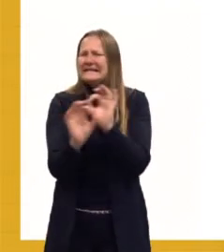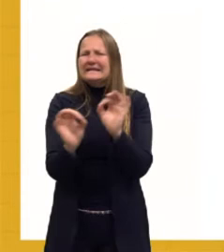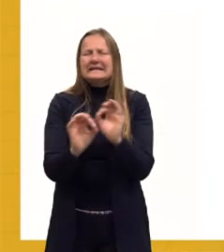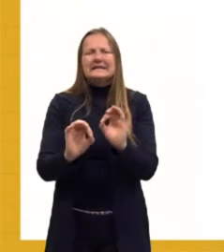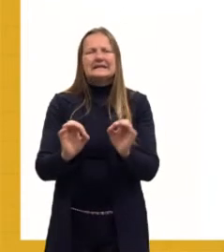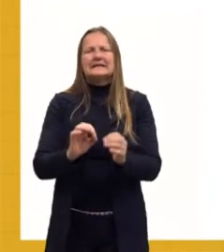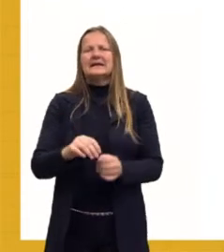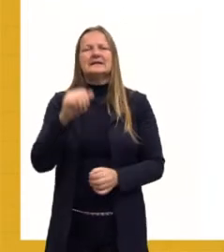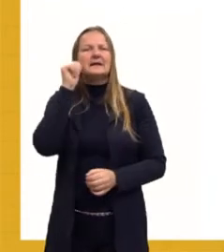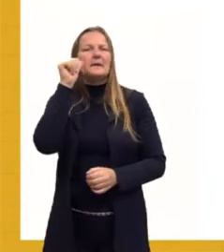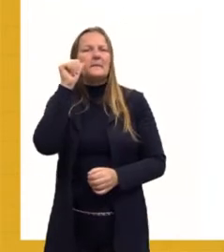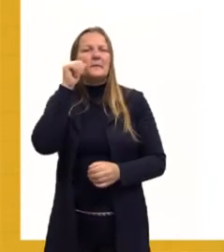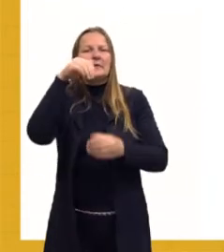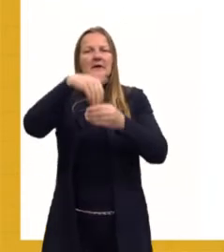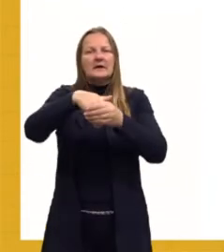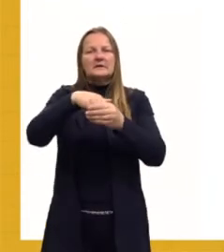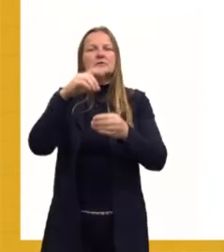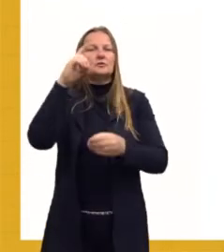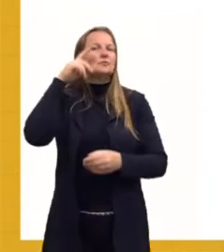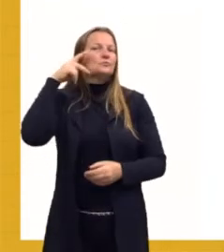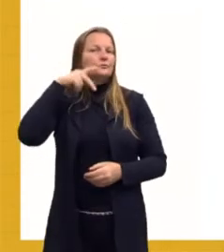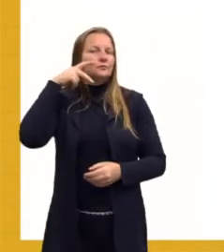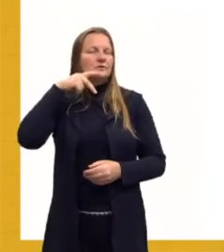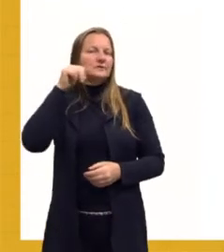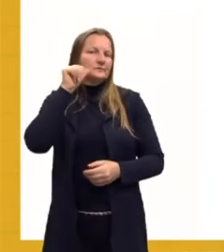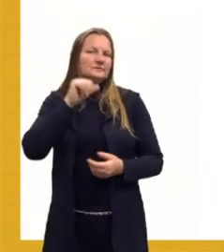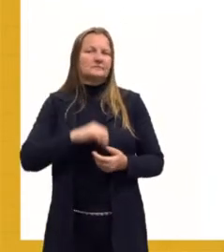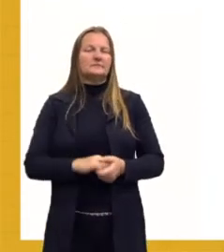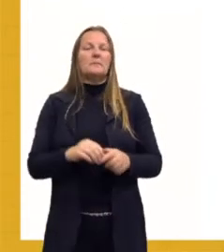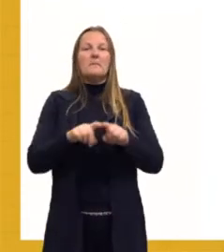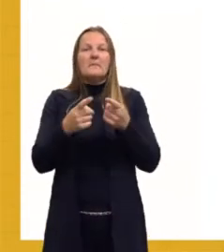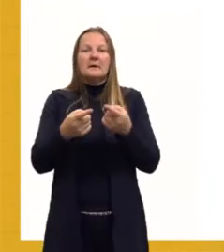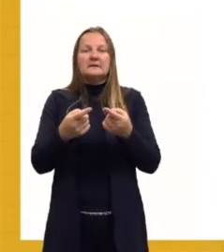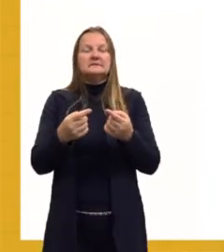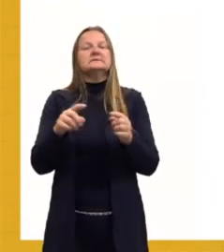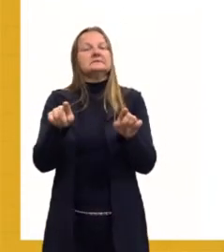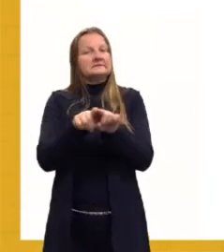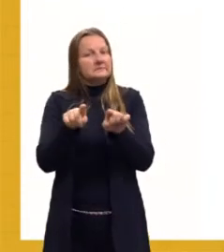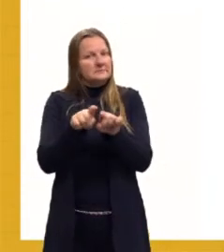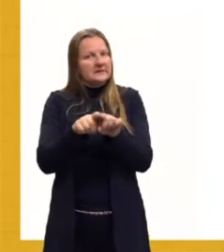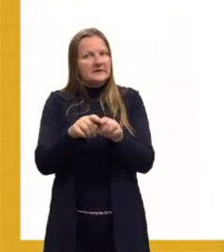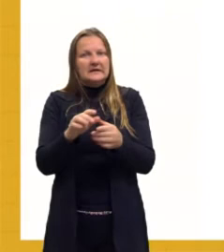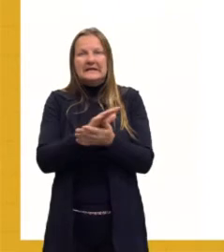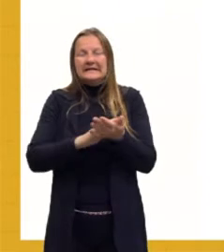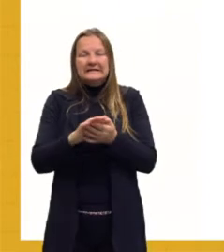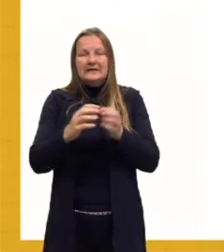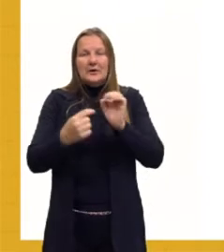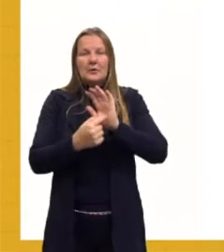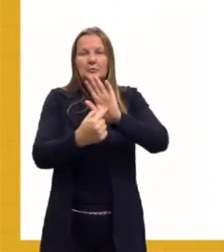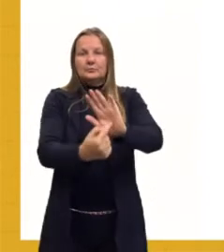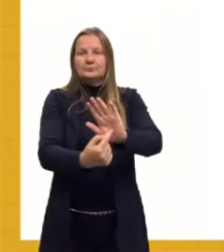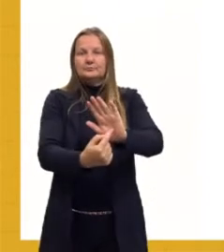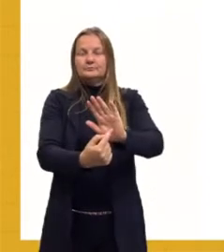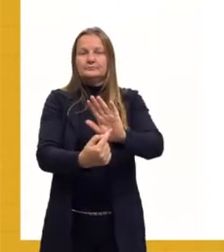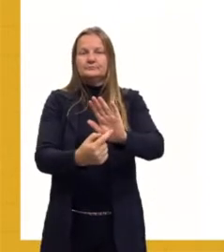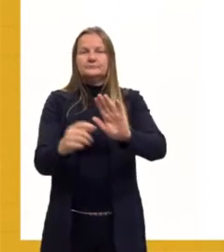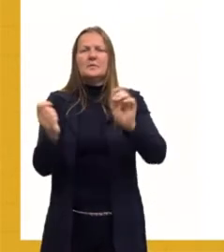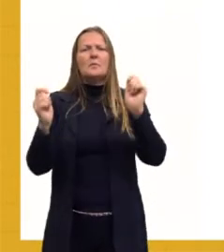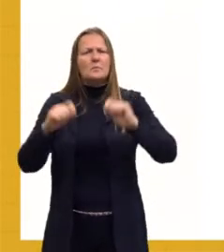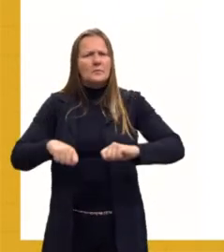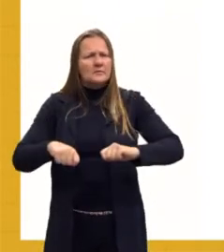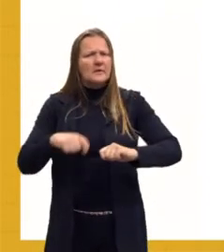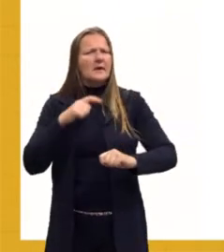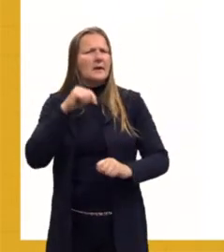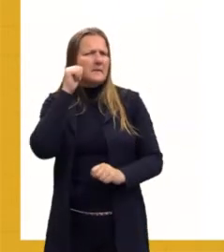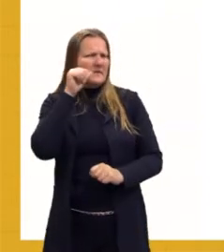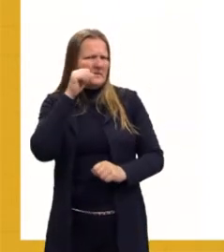ao exercício dos direitos políticos por mulheres. Mas, por outro lado, também não era explícita quanto à possibilidade